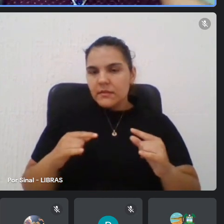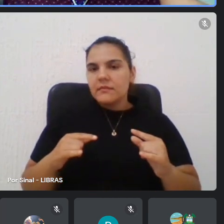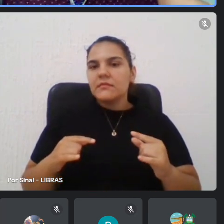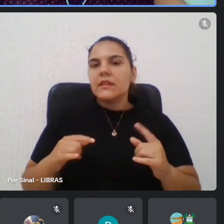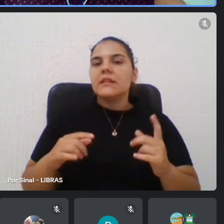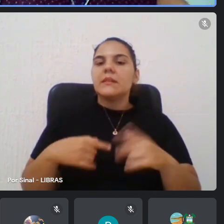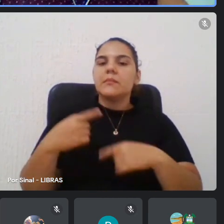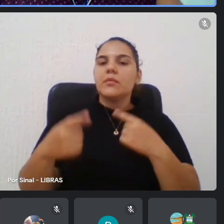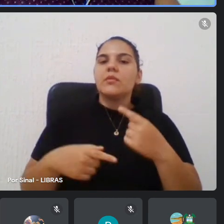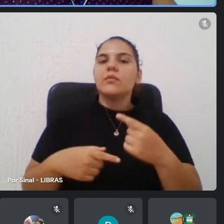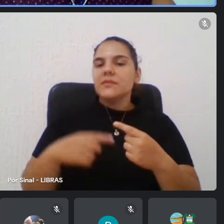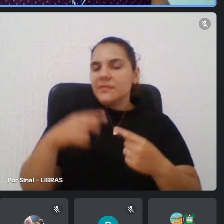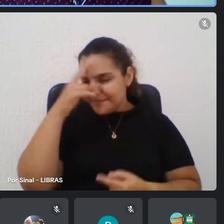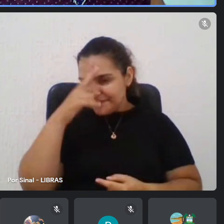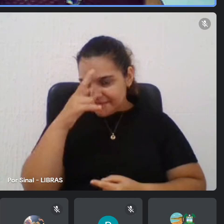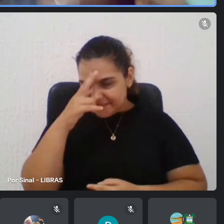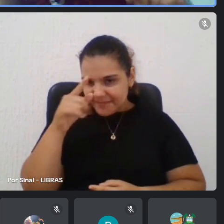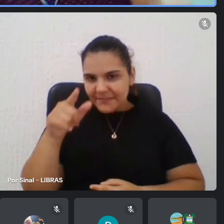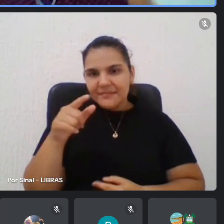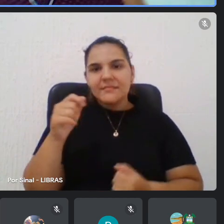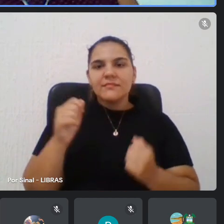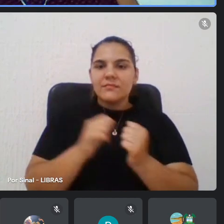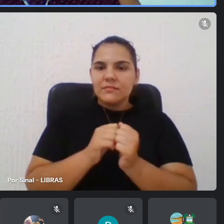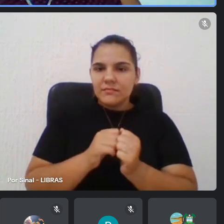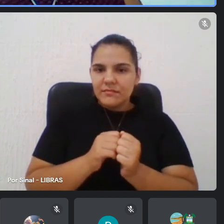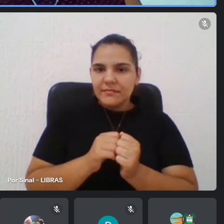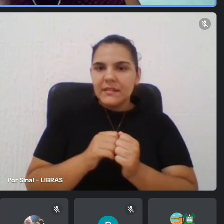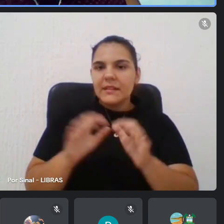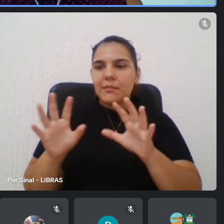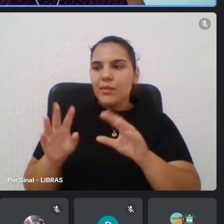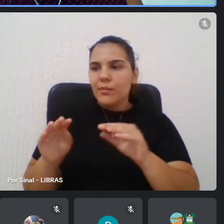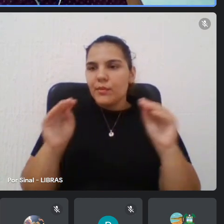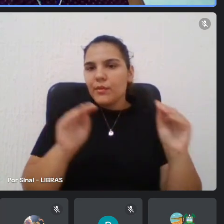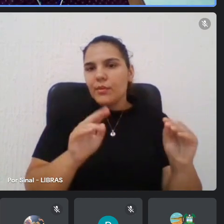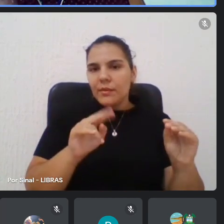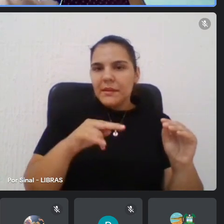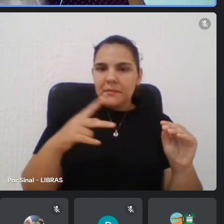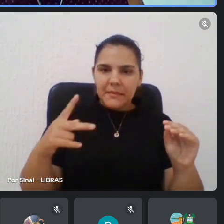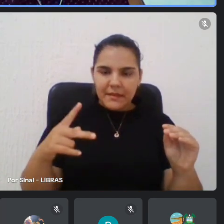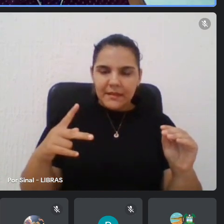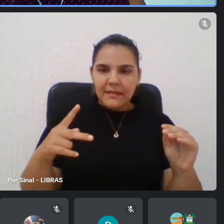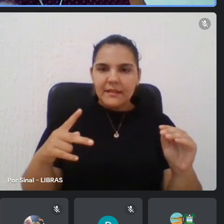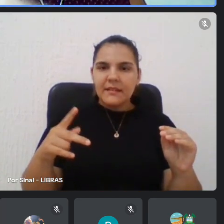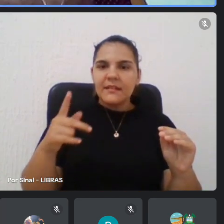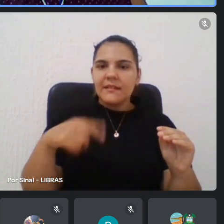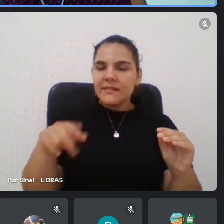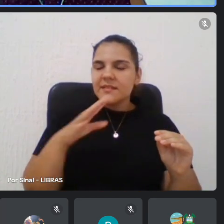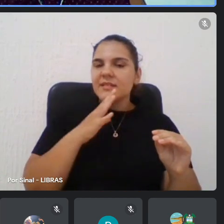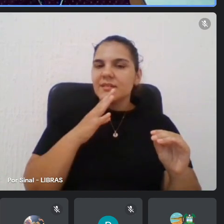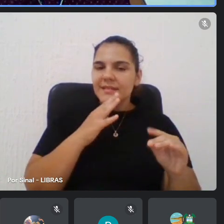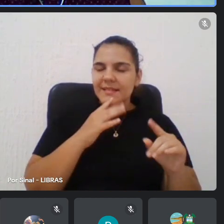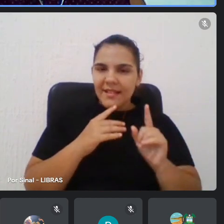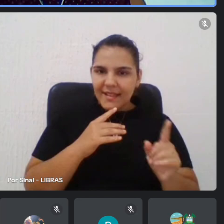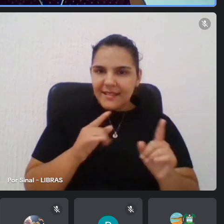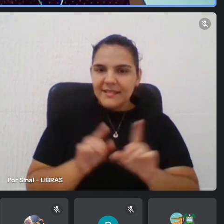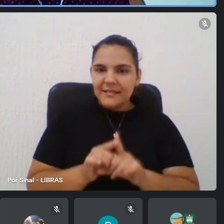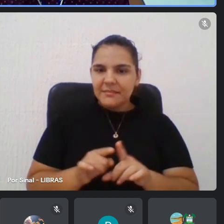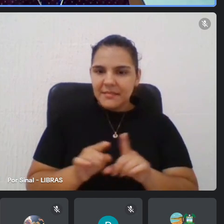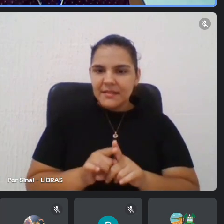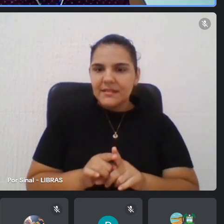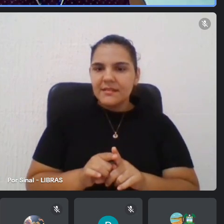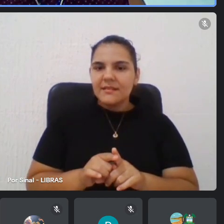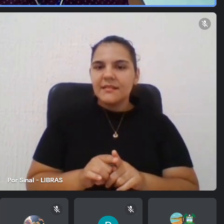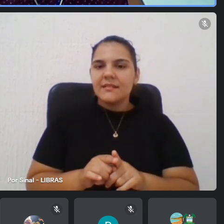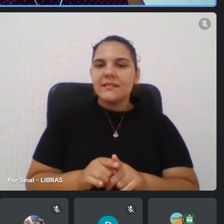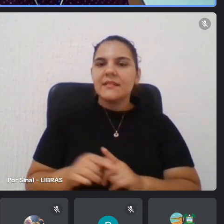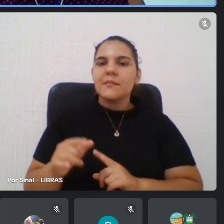Silva na época também estava com a gente na Cinemateca, depois foi para a UNP, levou vocês para conhecer lá também, a partir dessa ação que a gente fazia lá